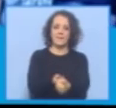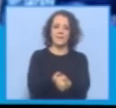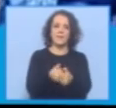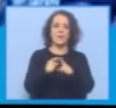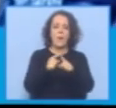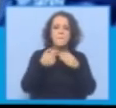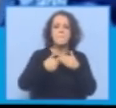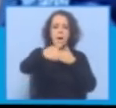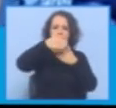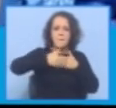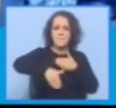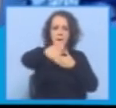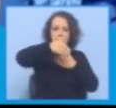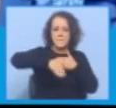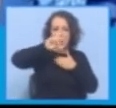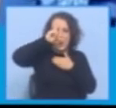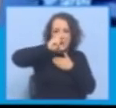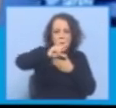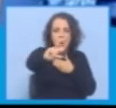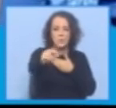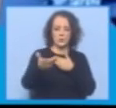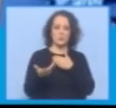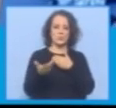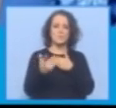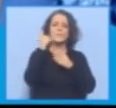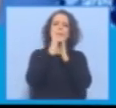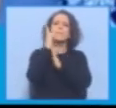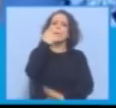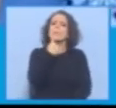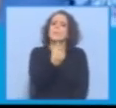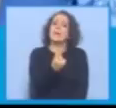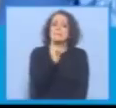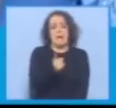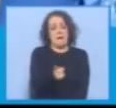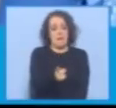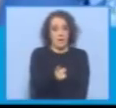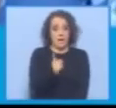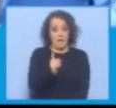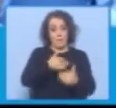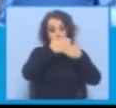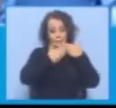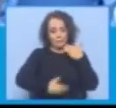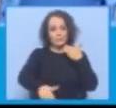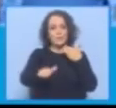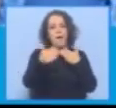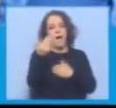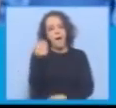longe, não? Que é o que Deus nos diz. E, portanto, a partir de aqui se podem